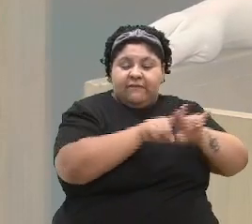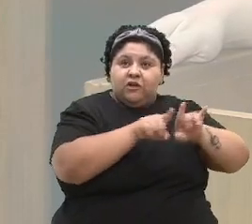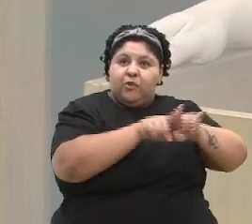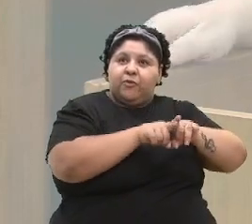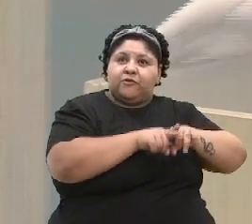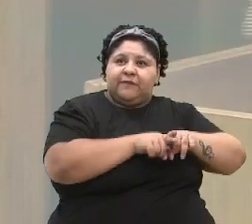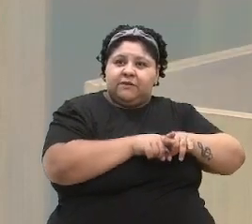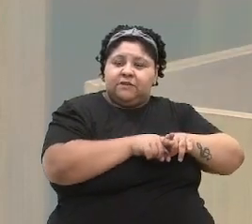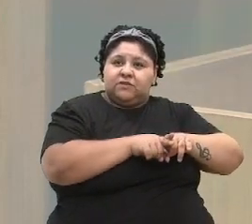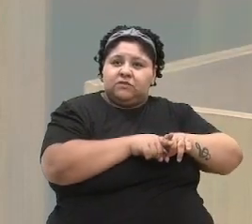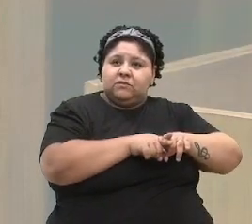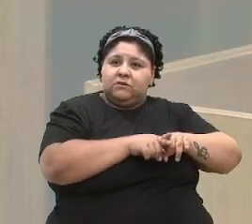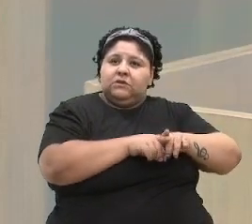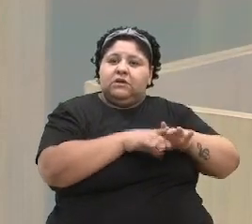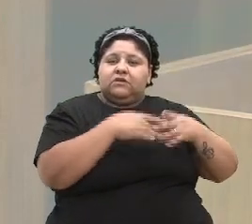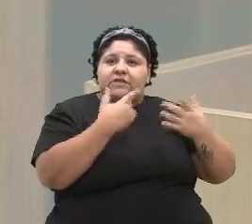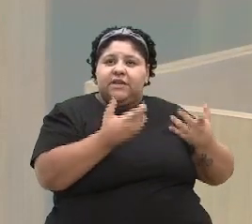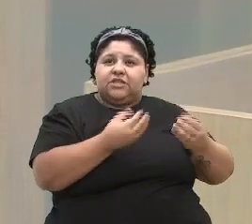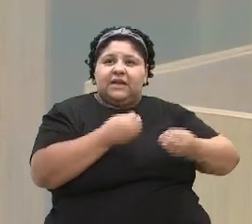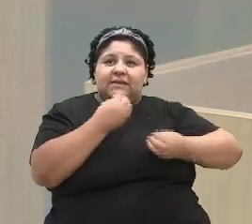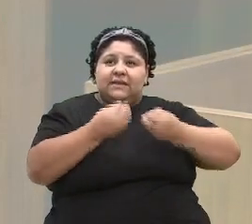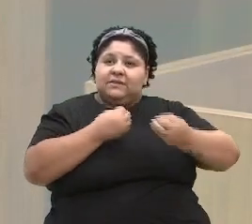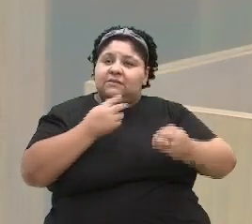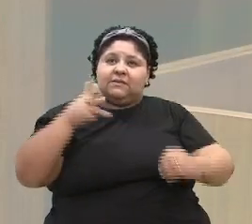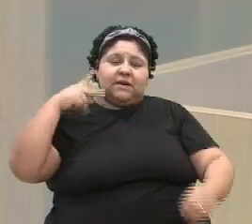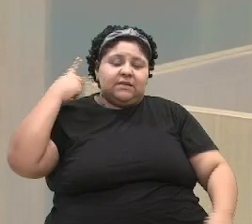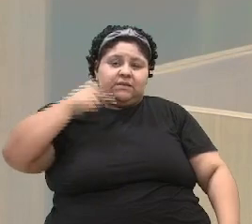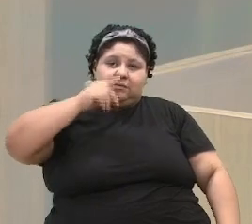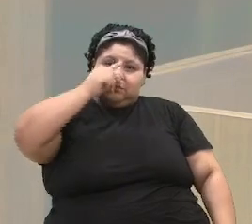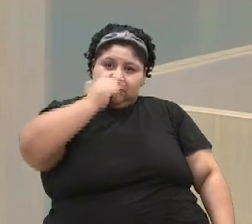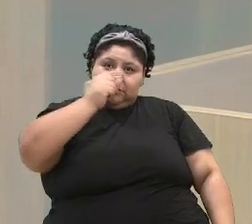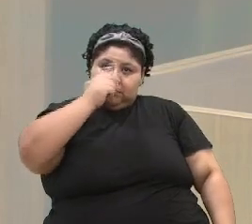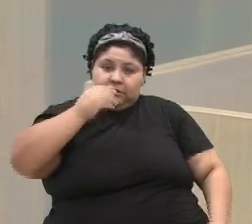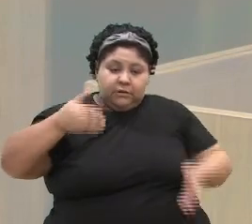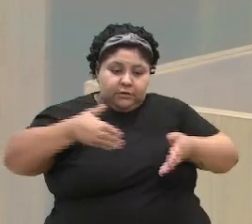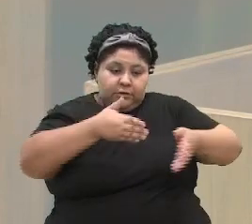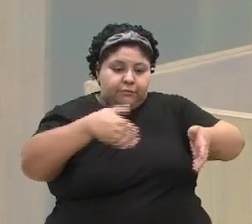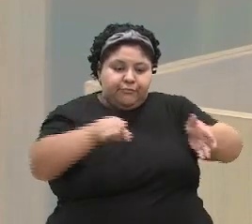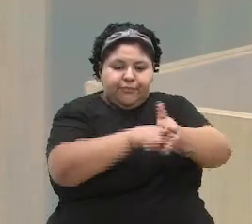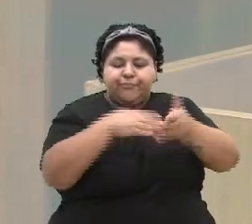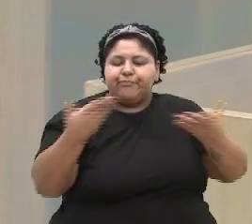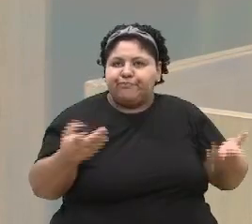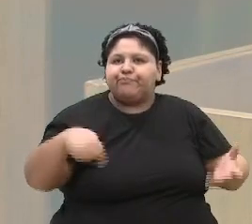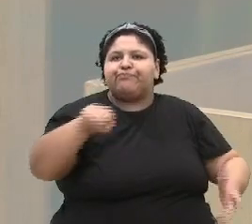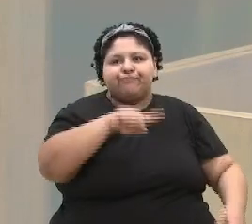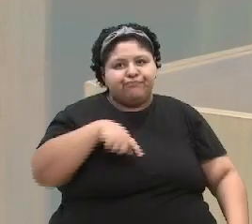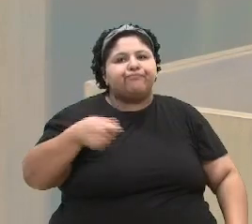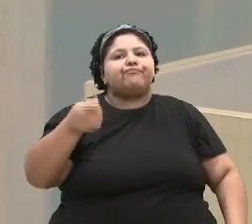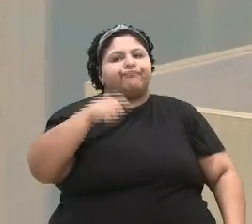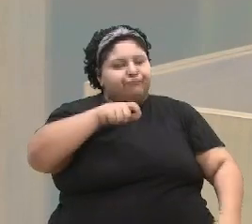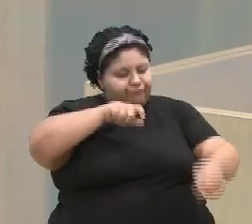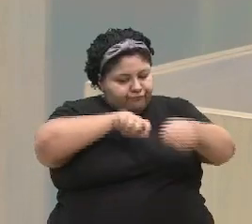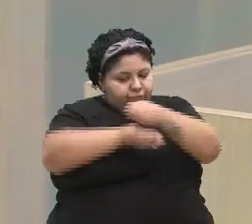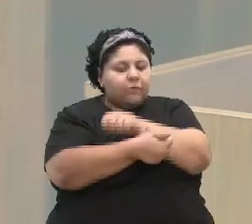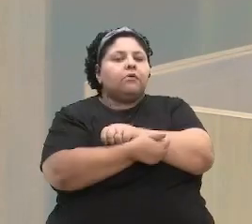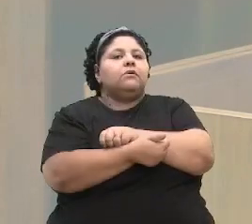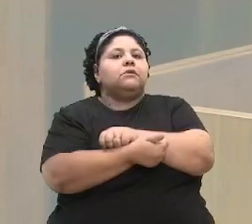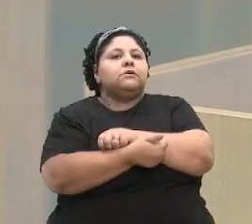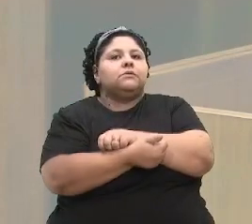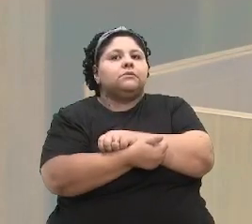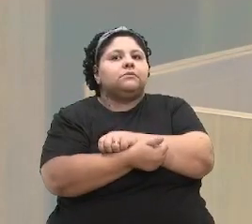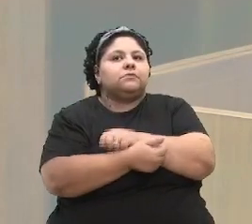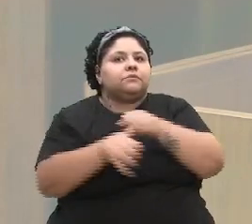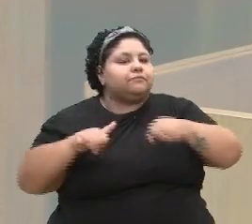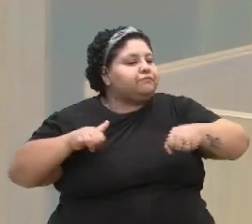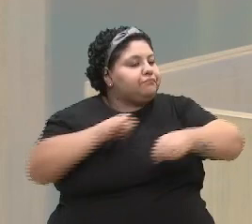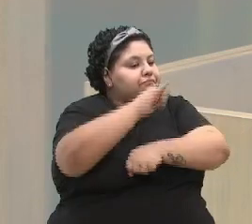que sequer tem, como diz o vereador Fantinel, estrada para chegar lá. Então precisamos sim de investimentos neste aeroporto